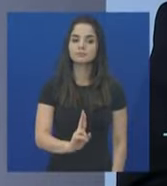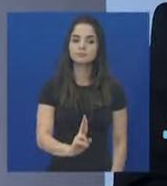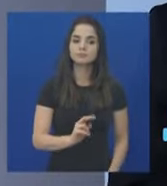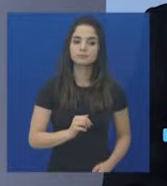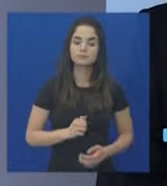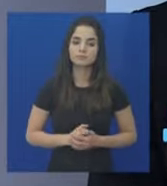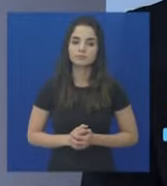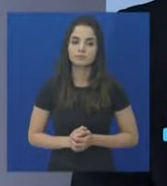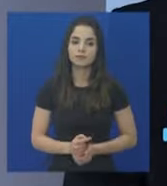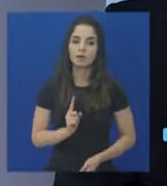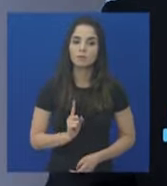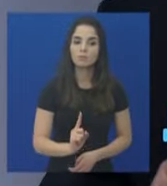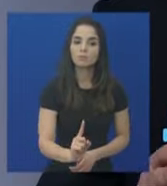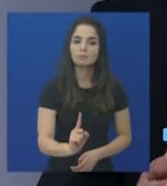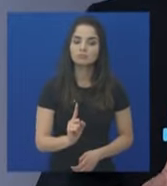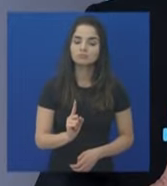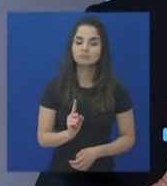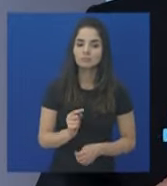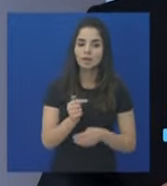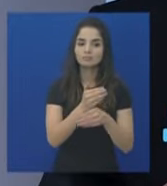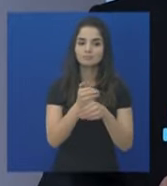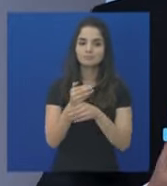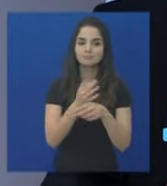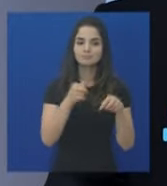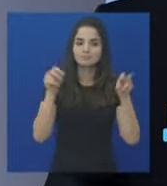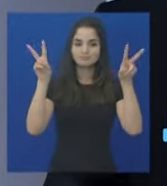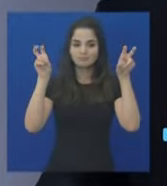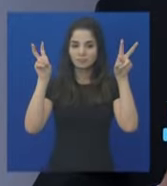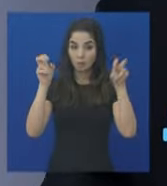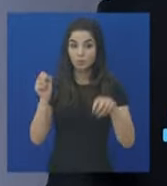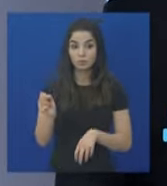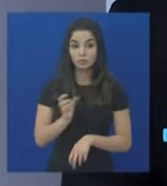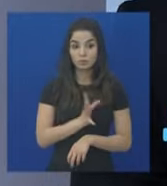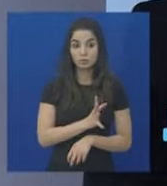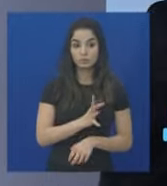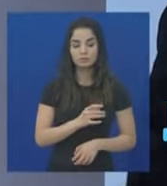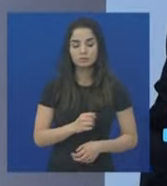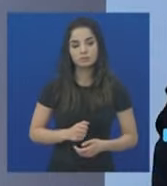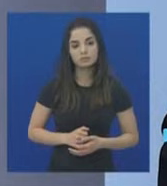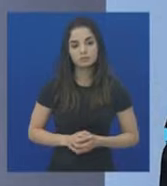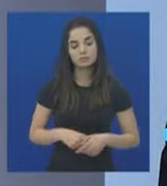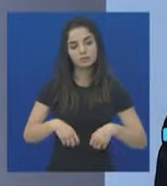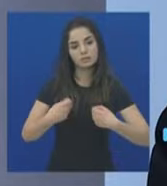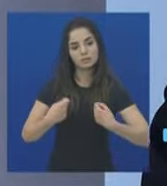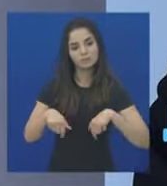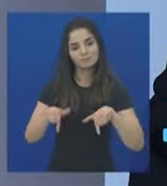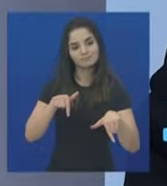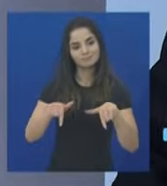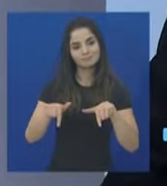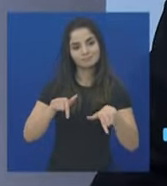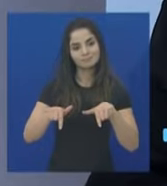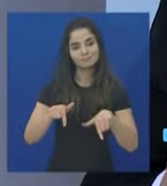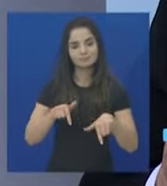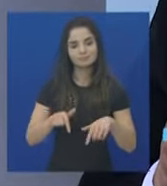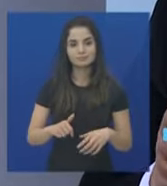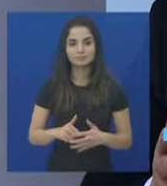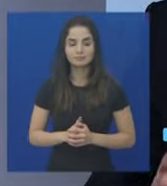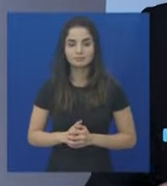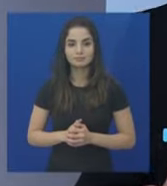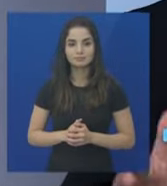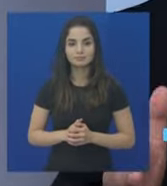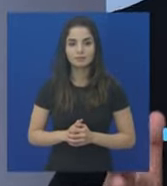A mobilidade urbana é um tema moderno e atual. Precisamos trabalhar de forma de que a